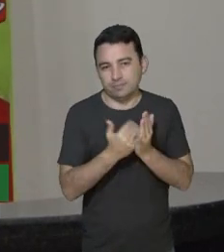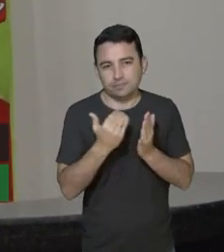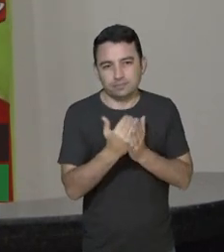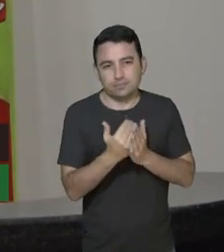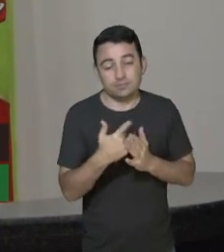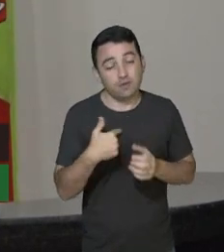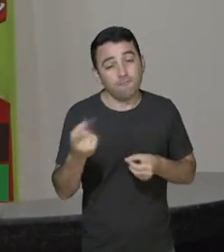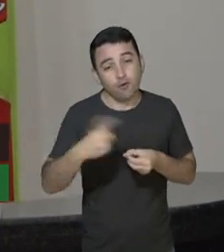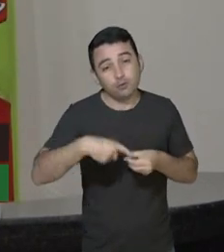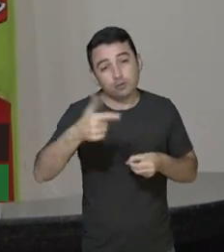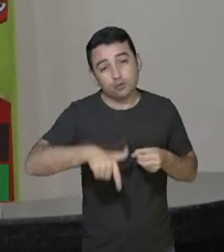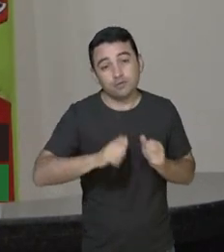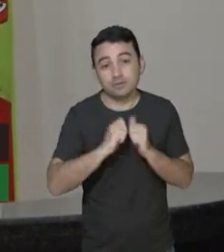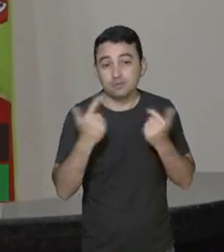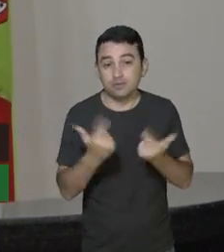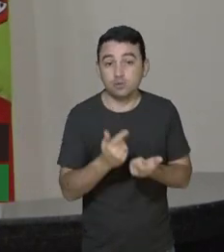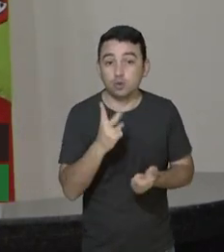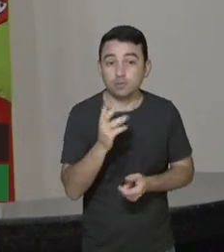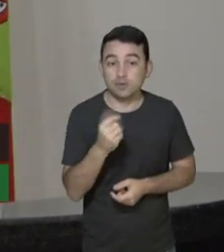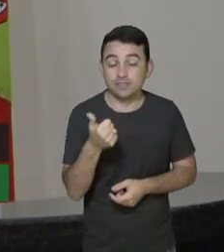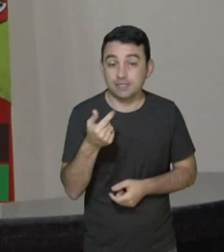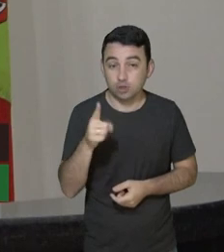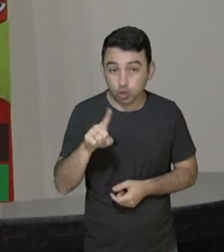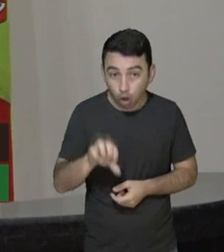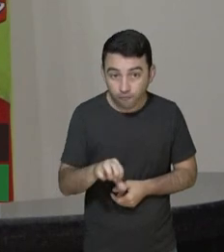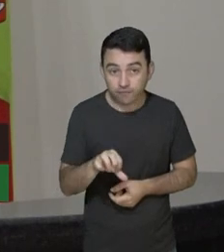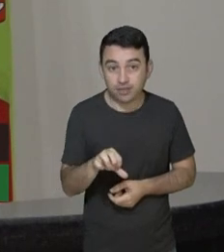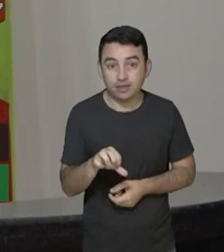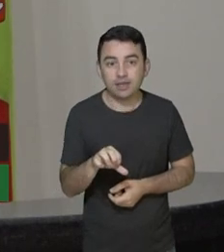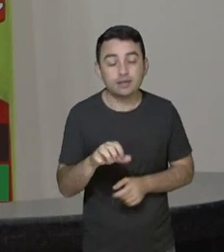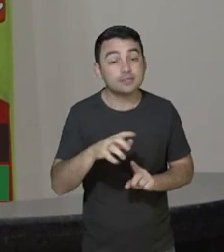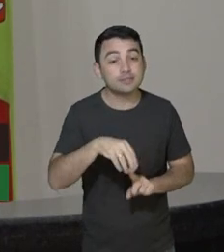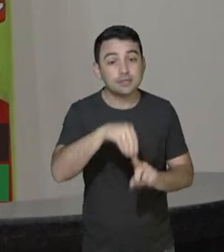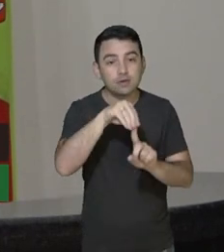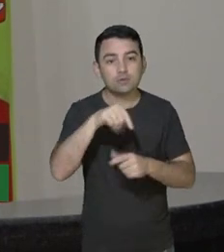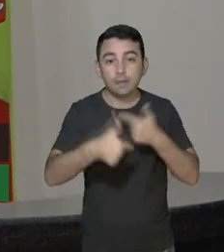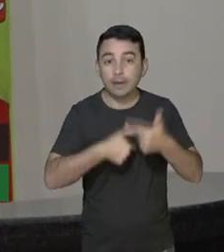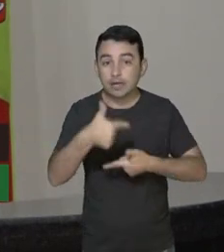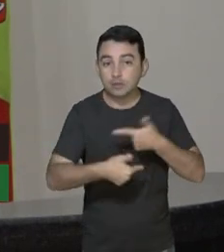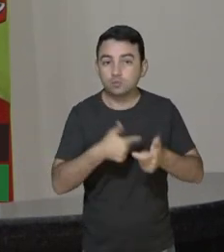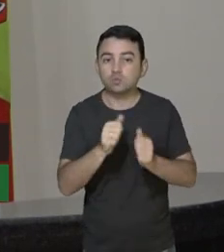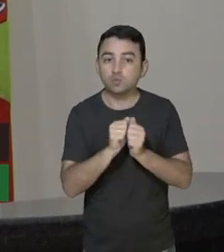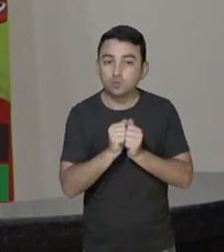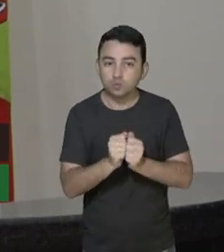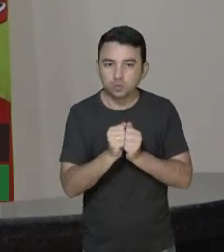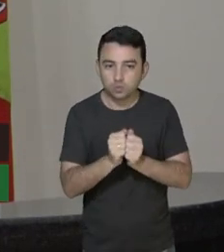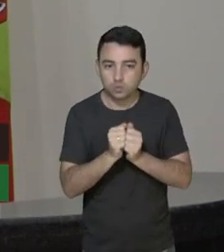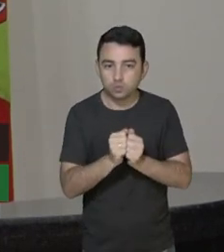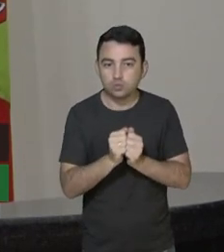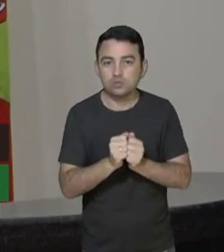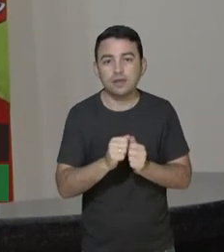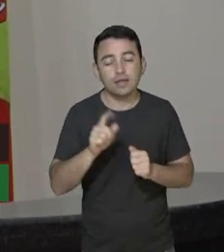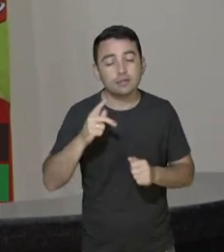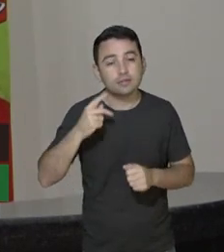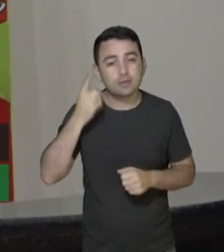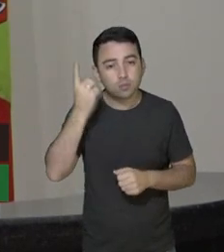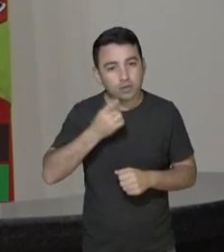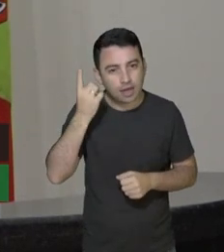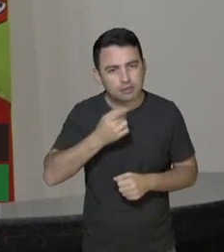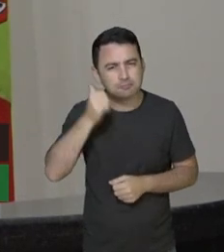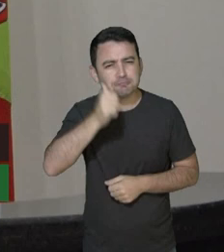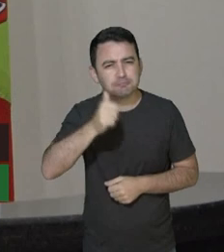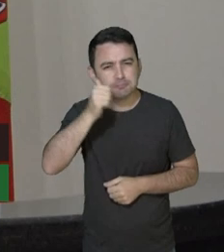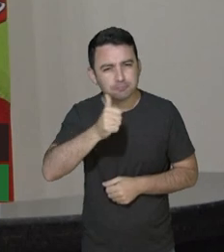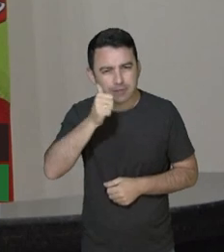a essa casa, a partir de 2019, destaco nosso trabalho em conjunto com as parlamentares, essas